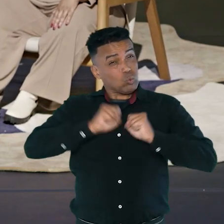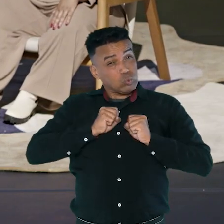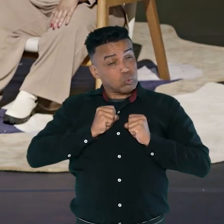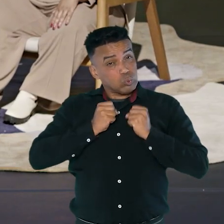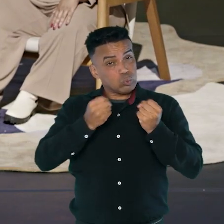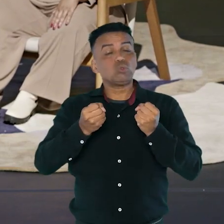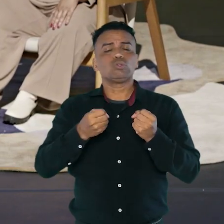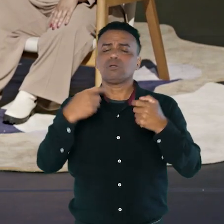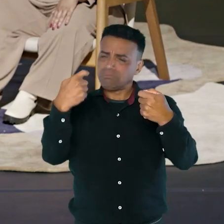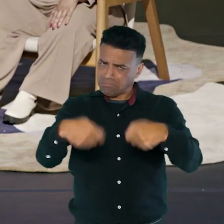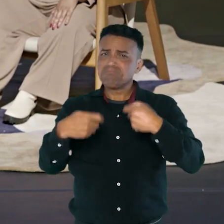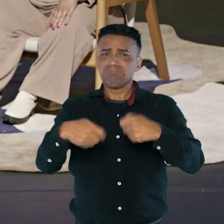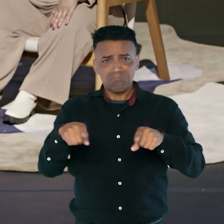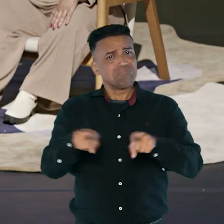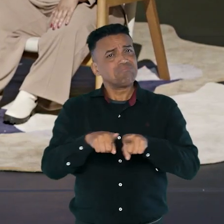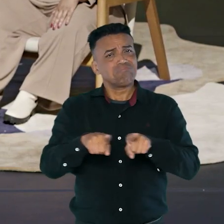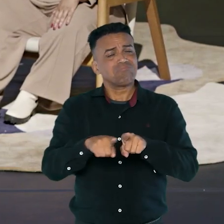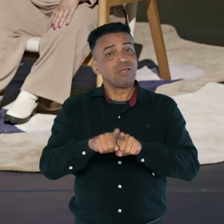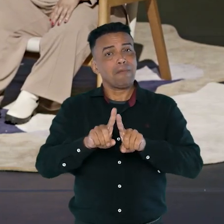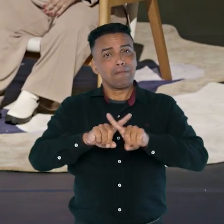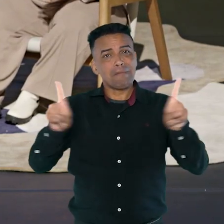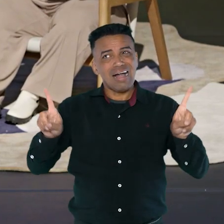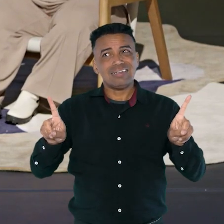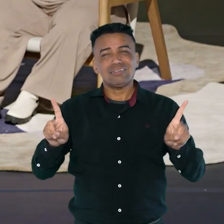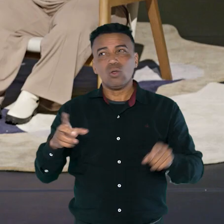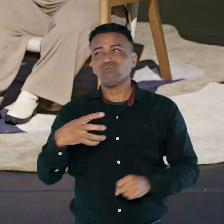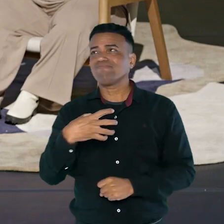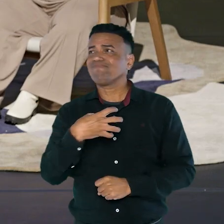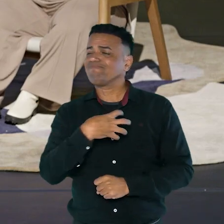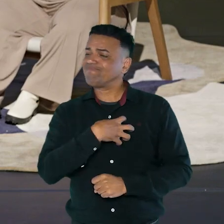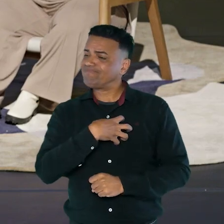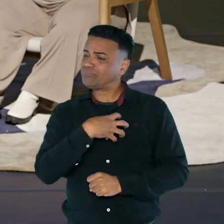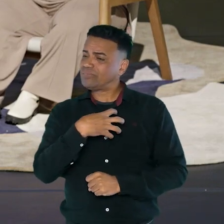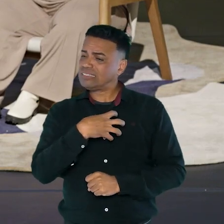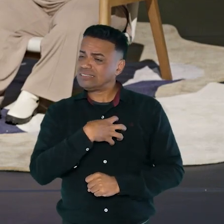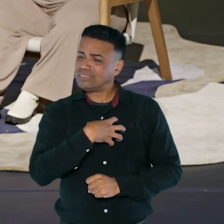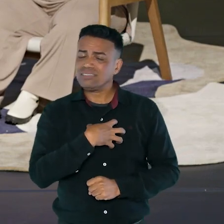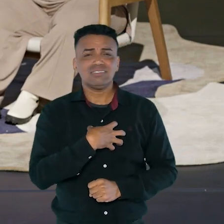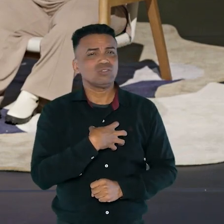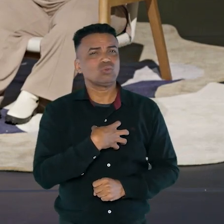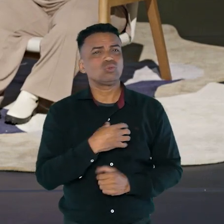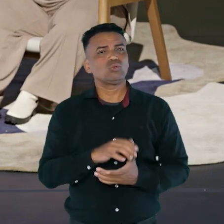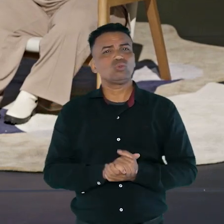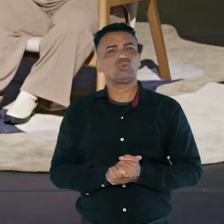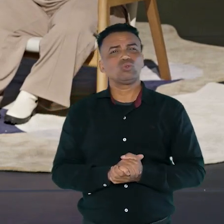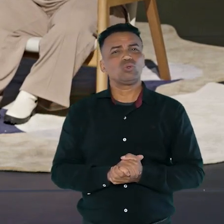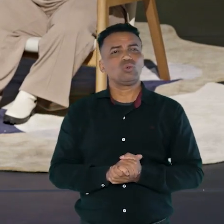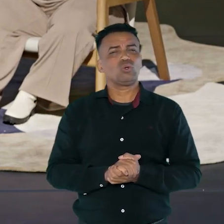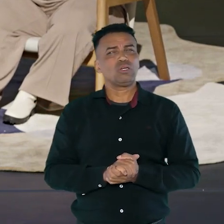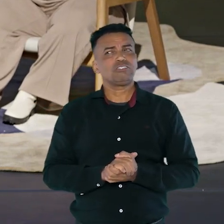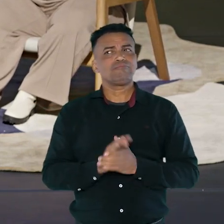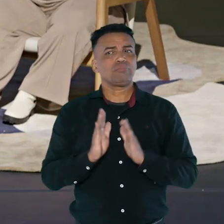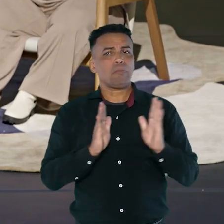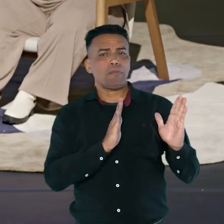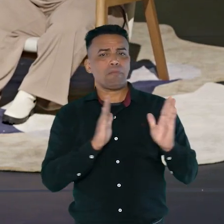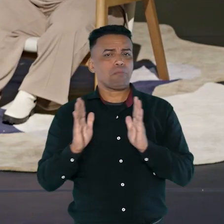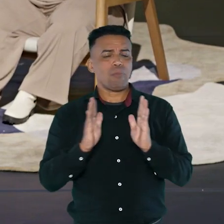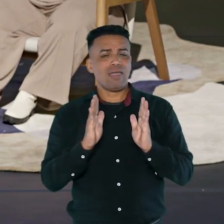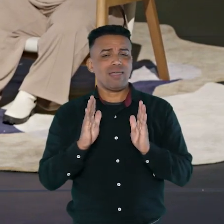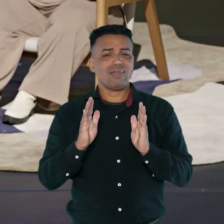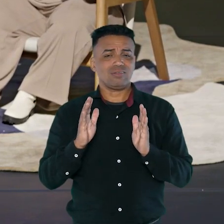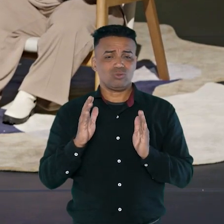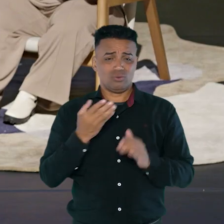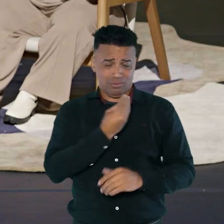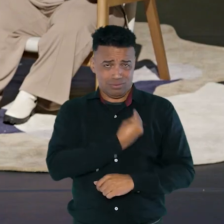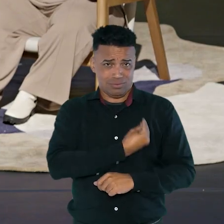Acho que é necessário também. Mas eu sinto que, em algum momento, no meio do